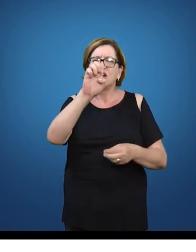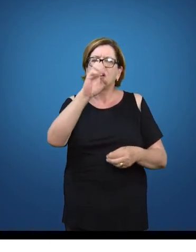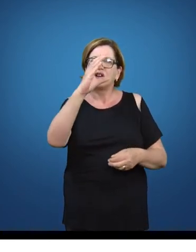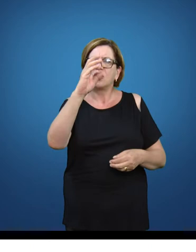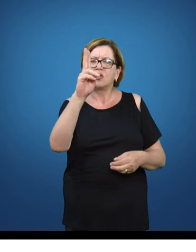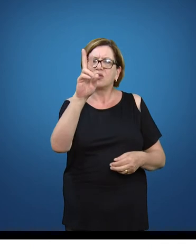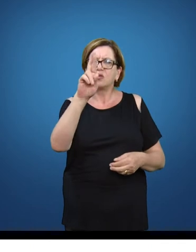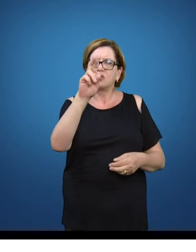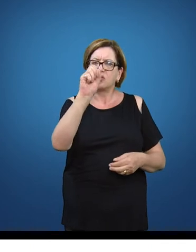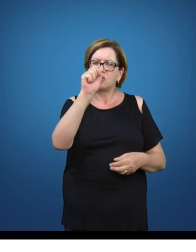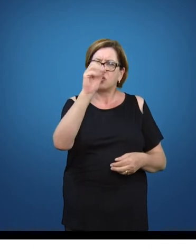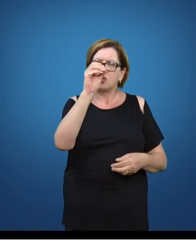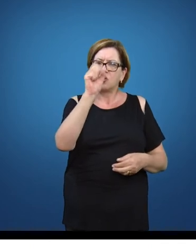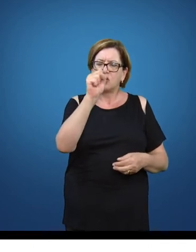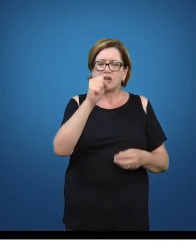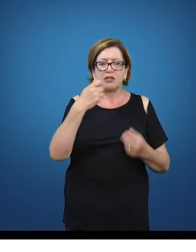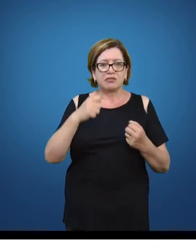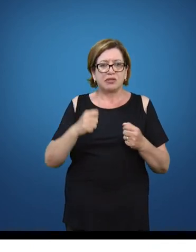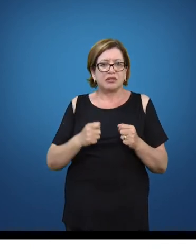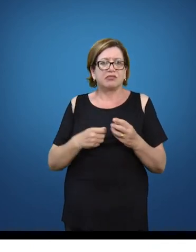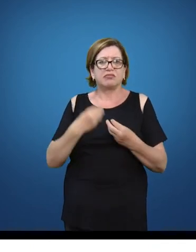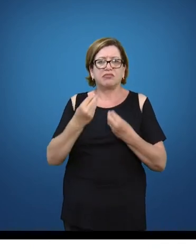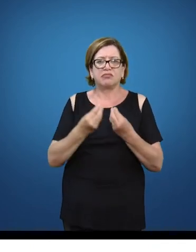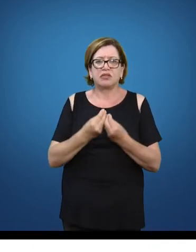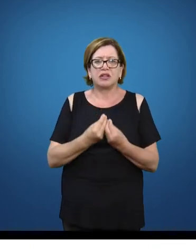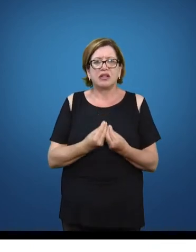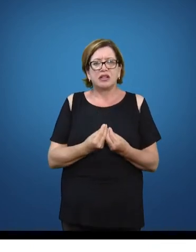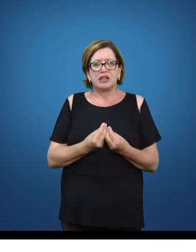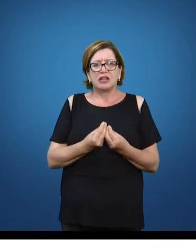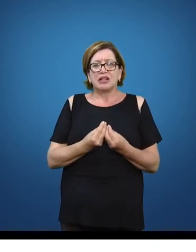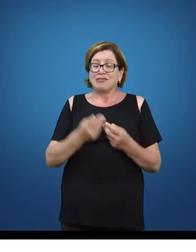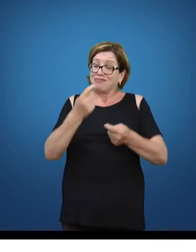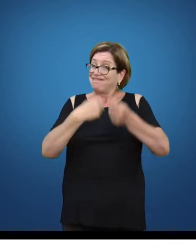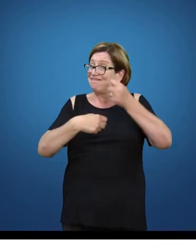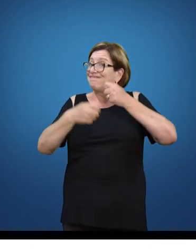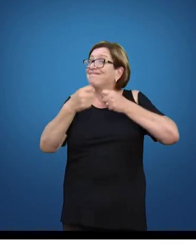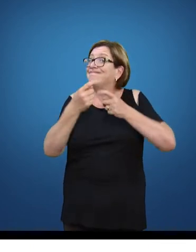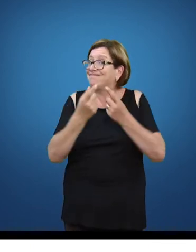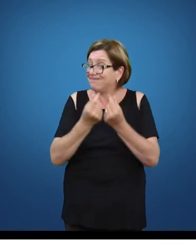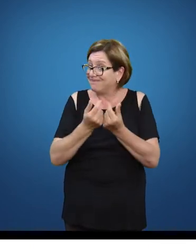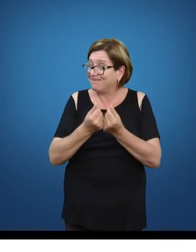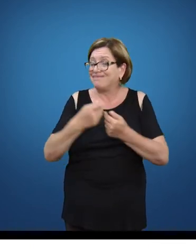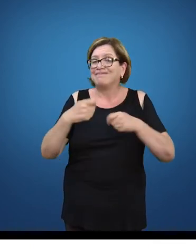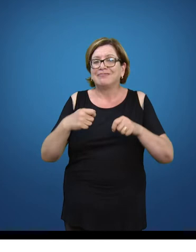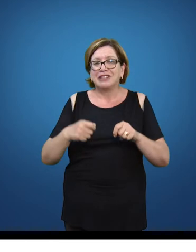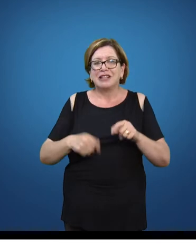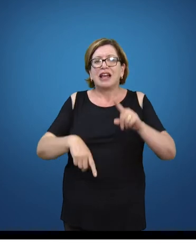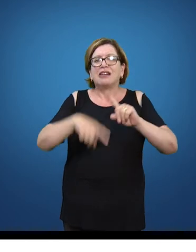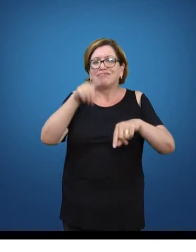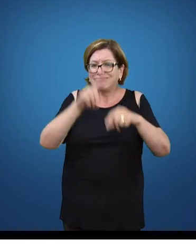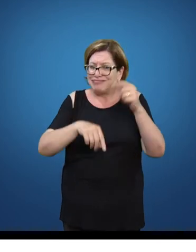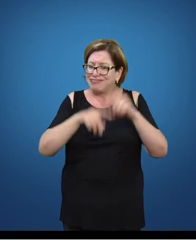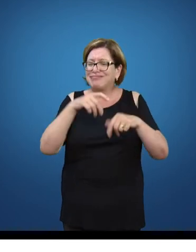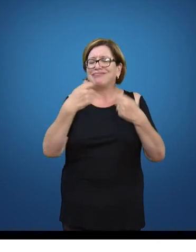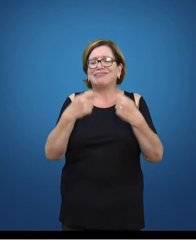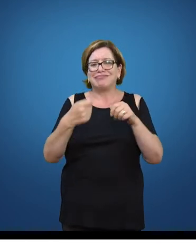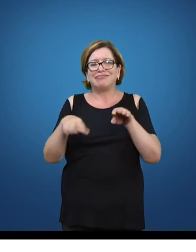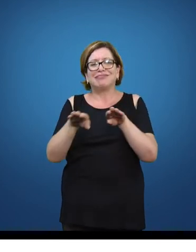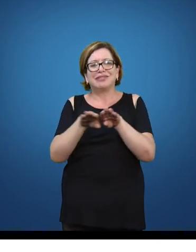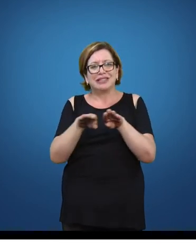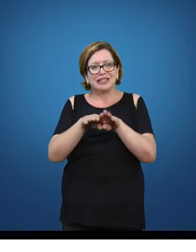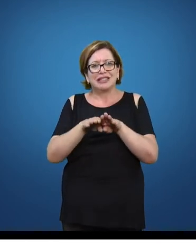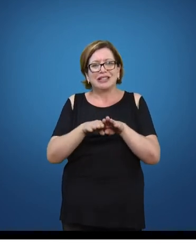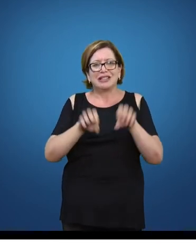também por exemplo de condições é econômicas de condições materiais de condições